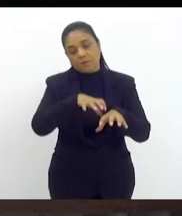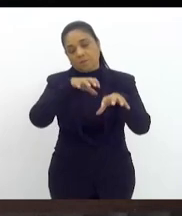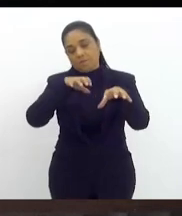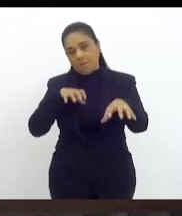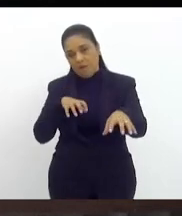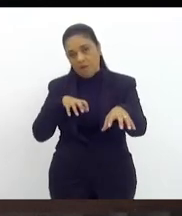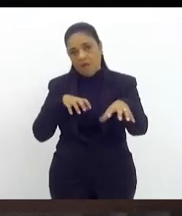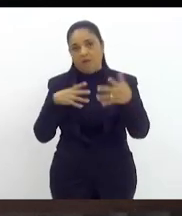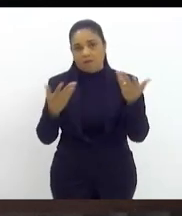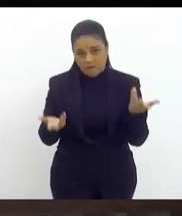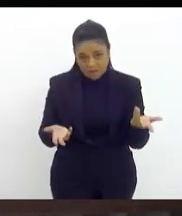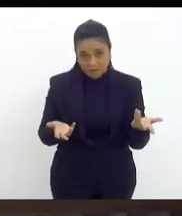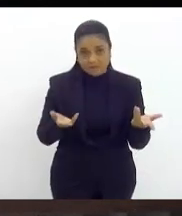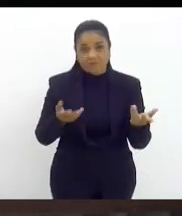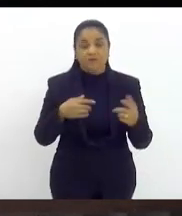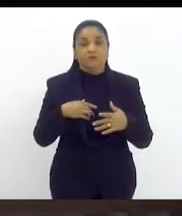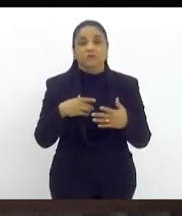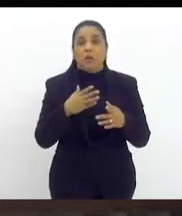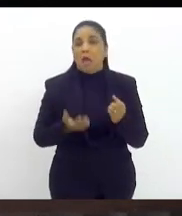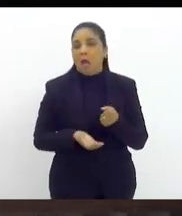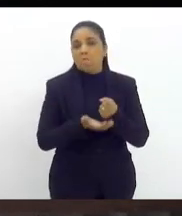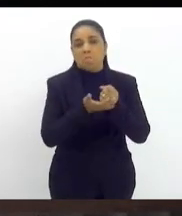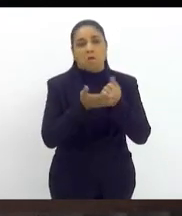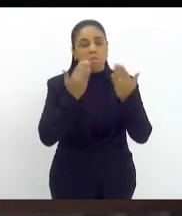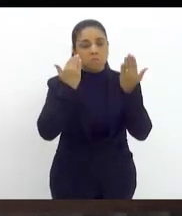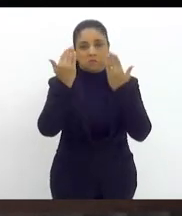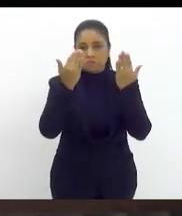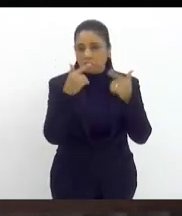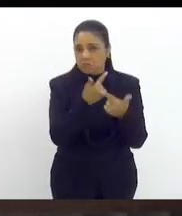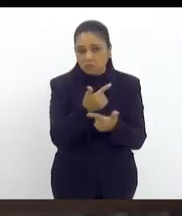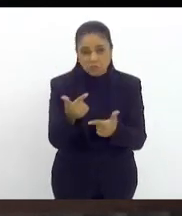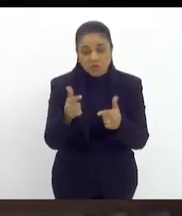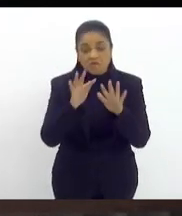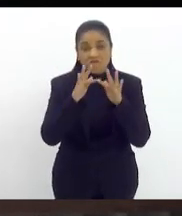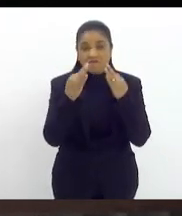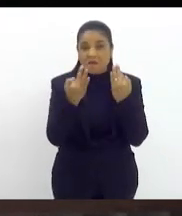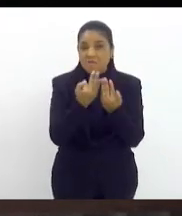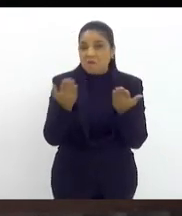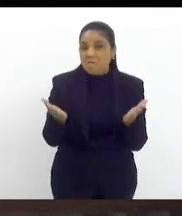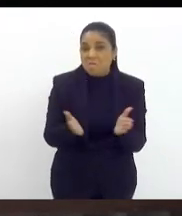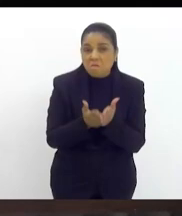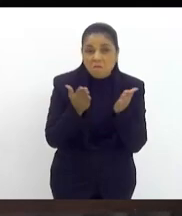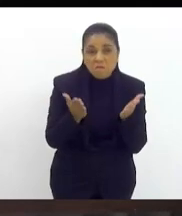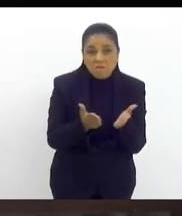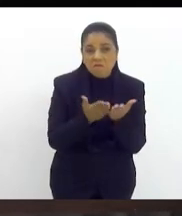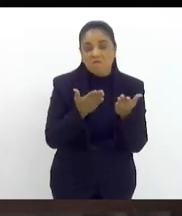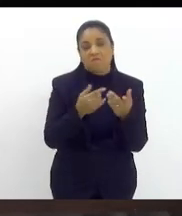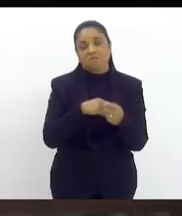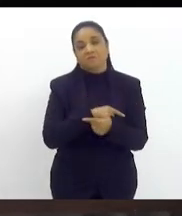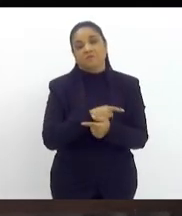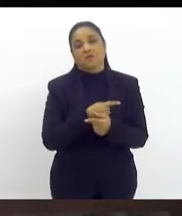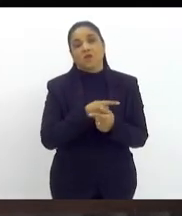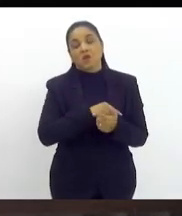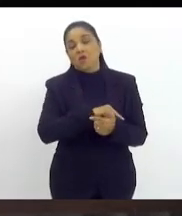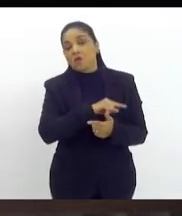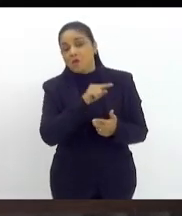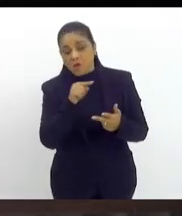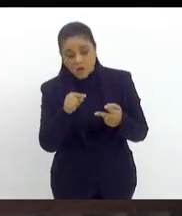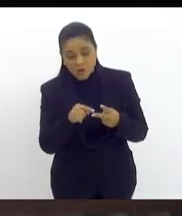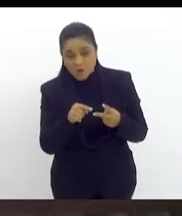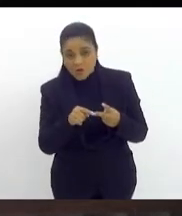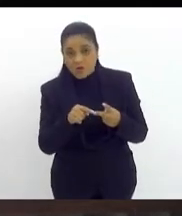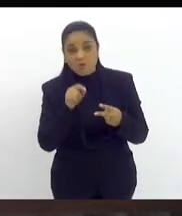sem apoio psicológico nenhum e famílias muito empobrecidas. Outra categoria que eu quero destacar aqui são